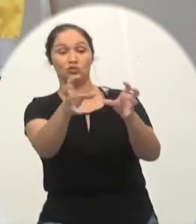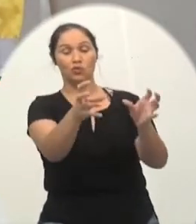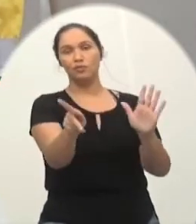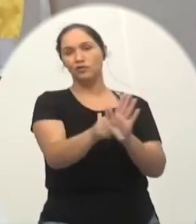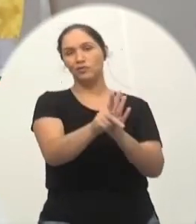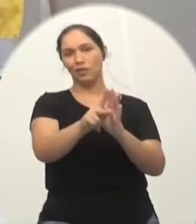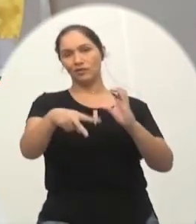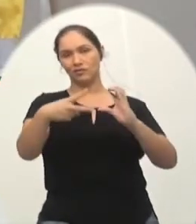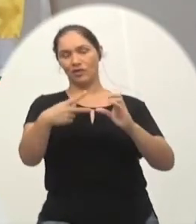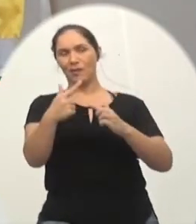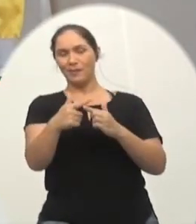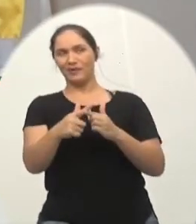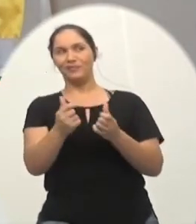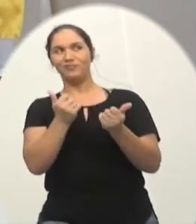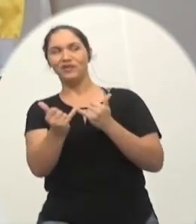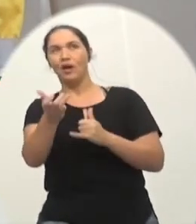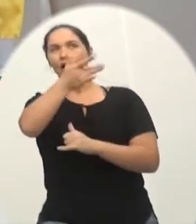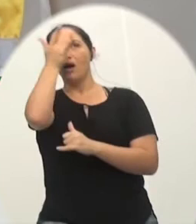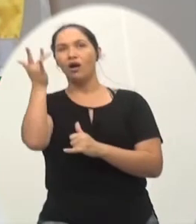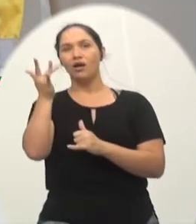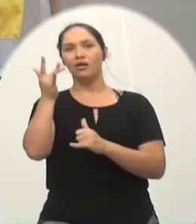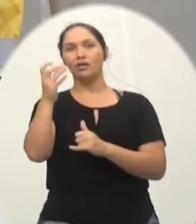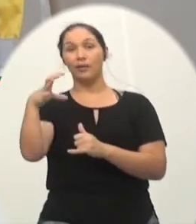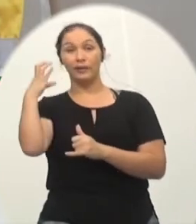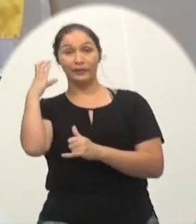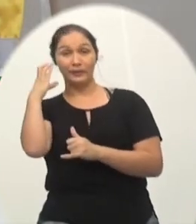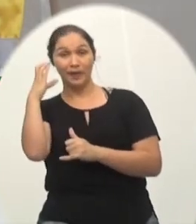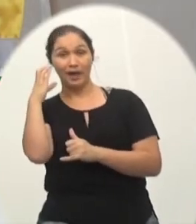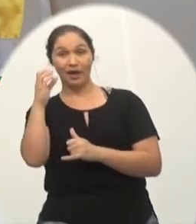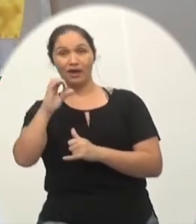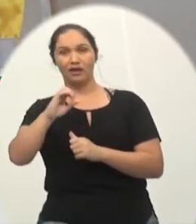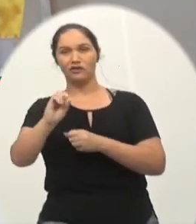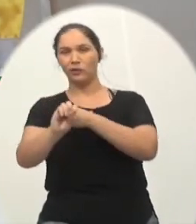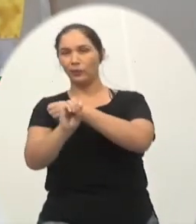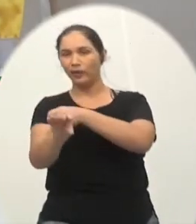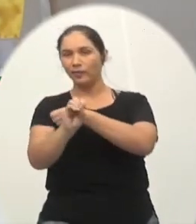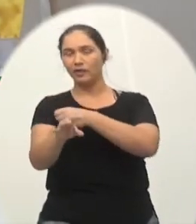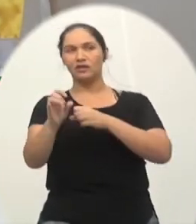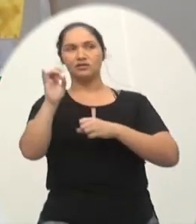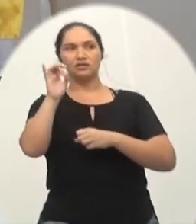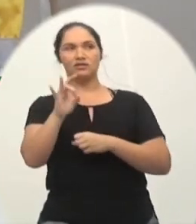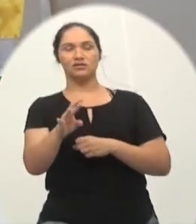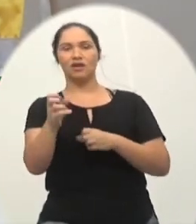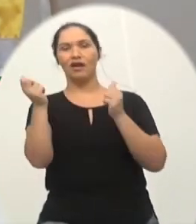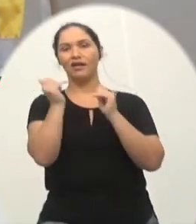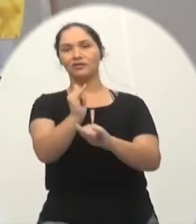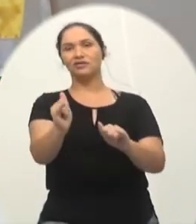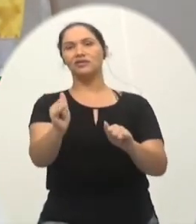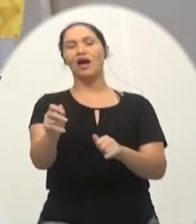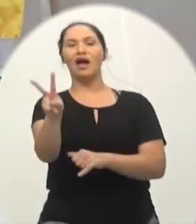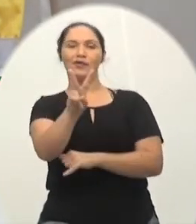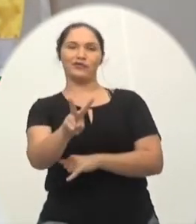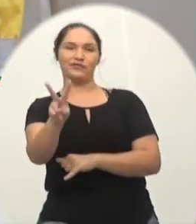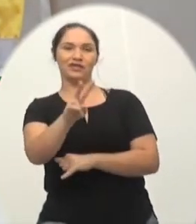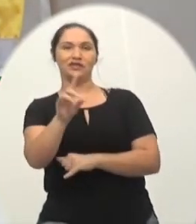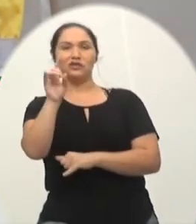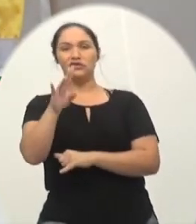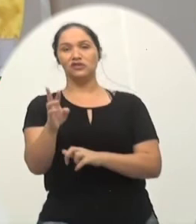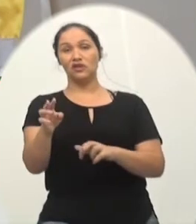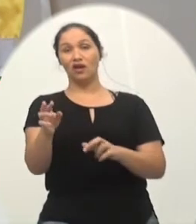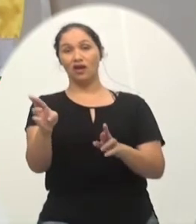pessoas vão para o rádio, vão para a imprensa, vão para a mídia, dizendo que o vereador só vem fazer a sessão e vai embora. Isso não é